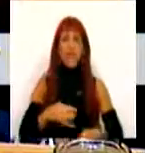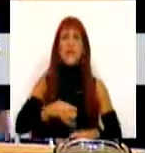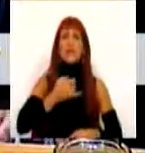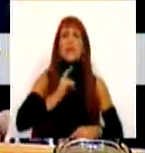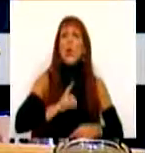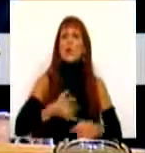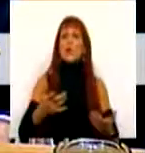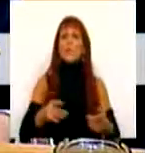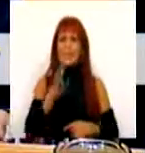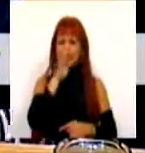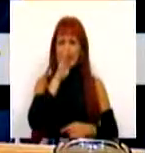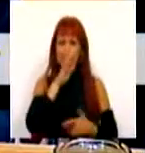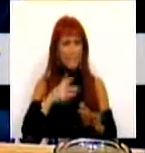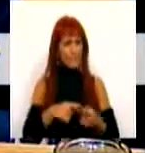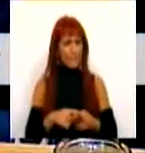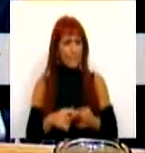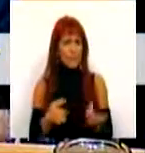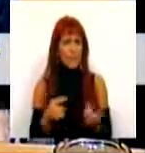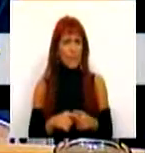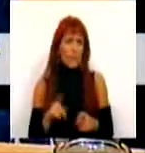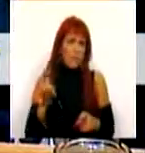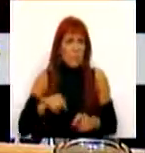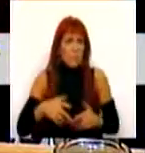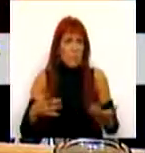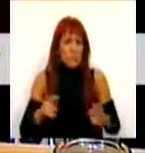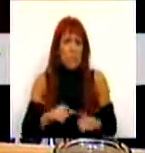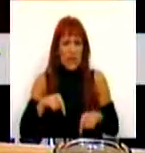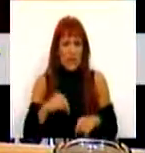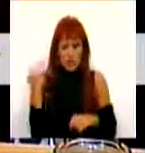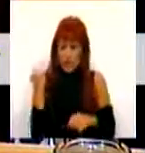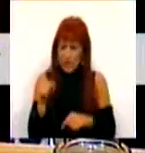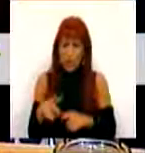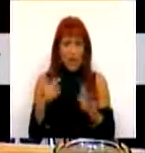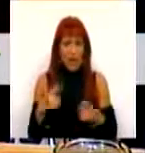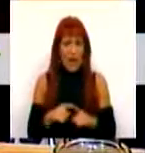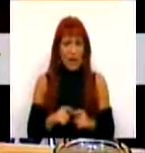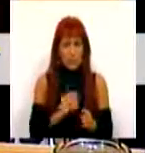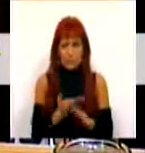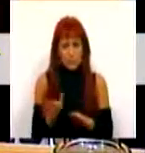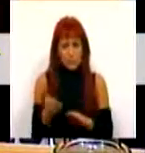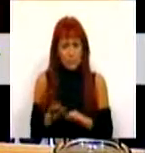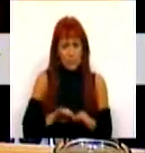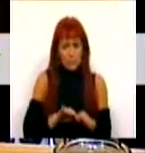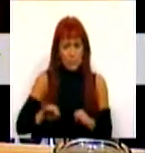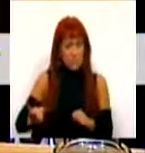Isto significa que se, ainda por cima, neste instrumento